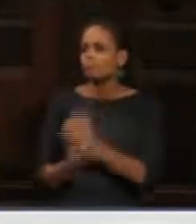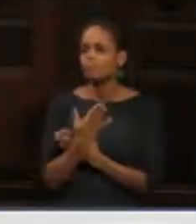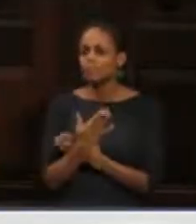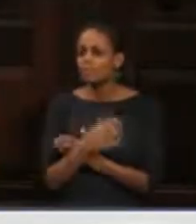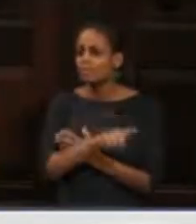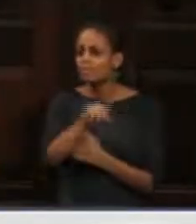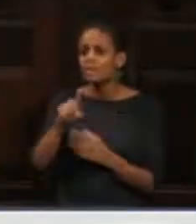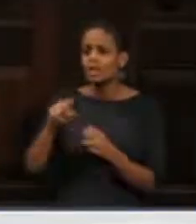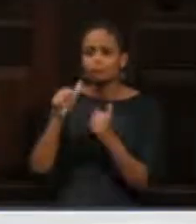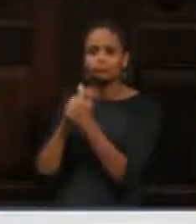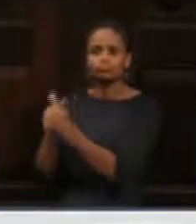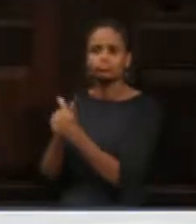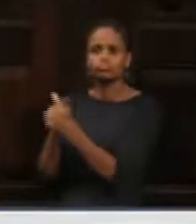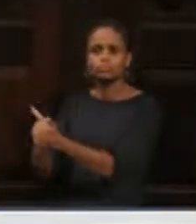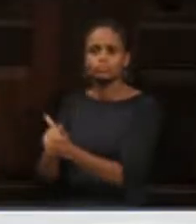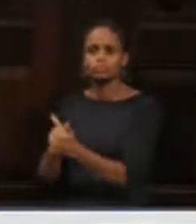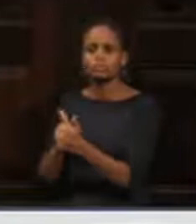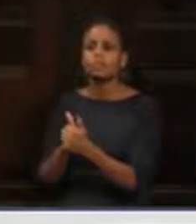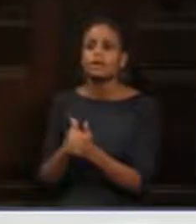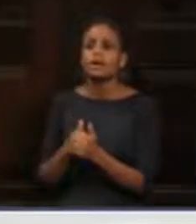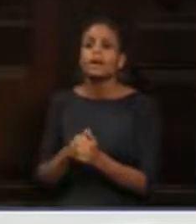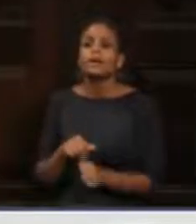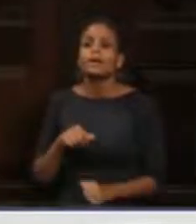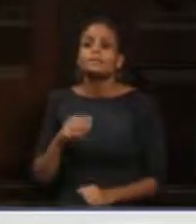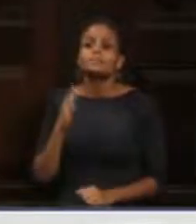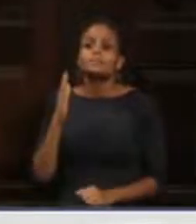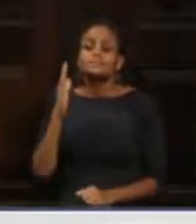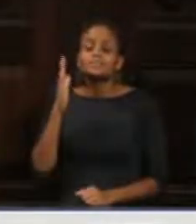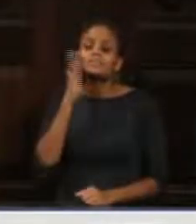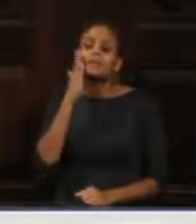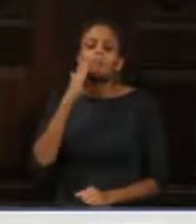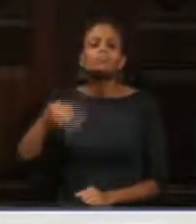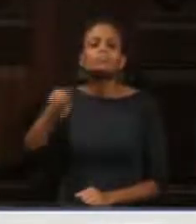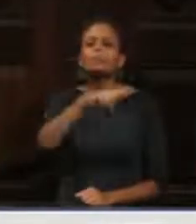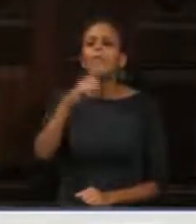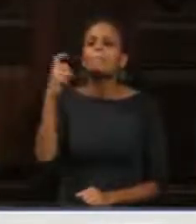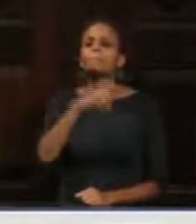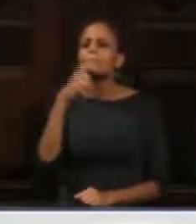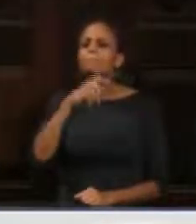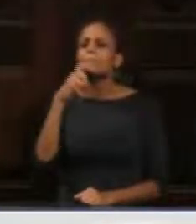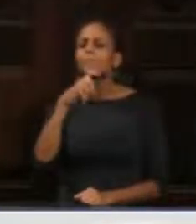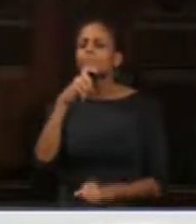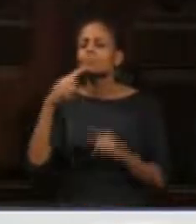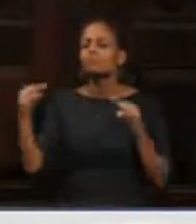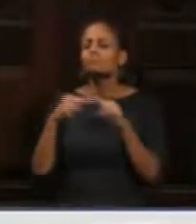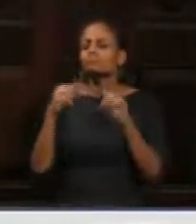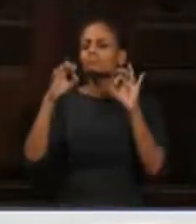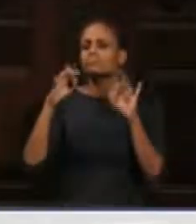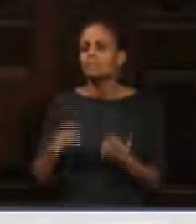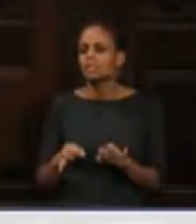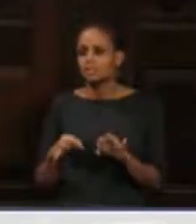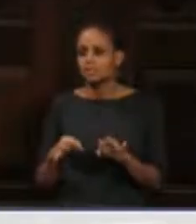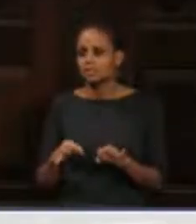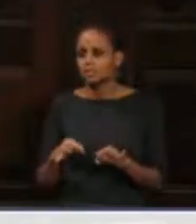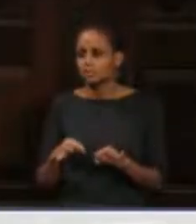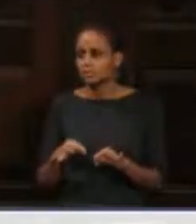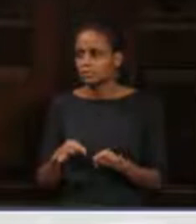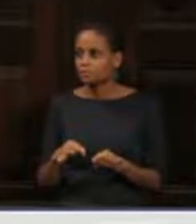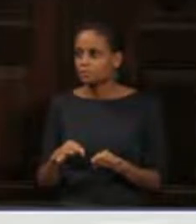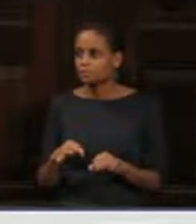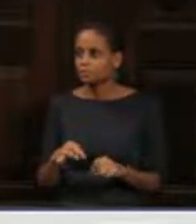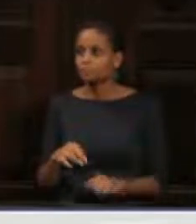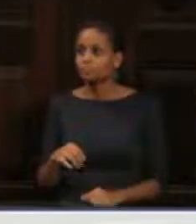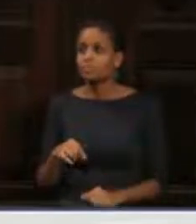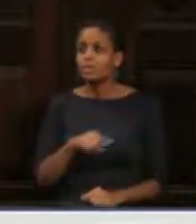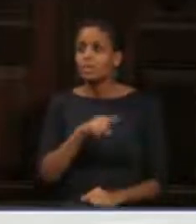você segue. A mentira como estilo de vida. Você diz que eu minto em sinal do